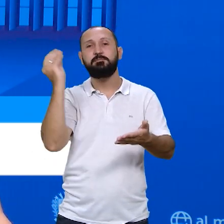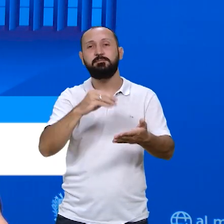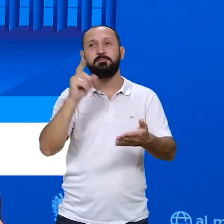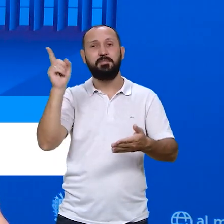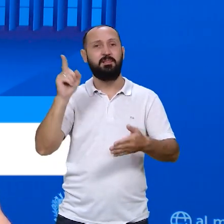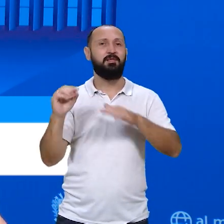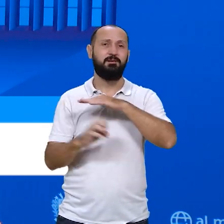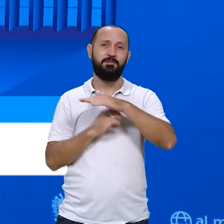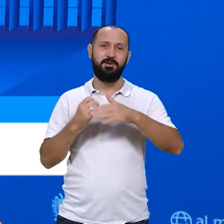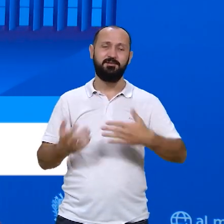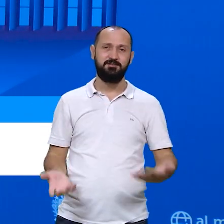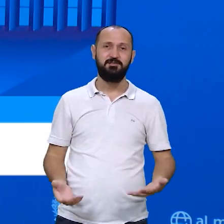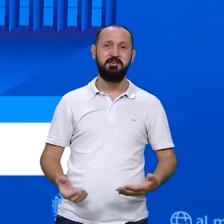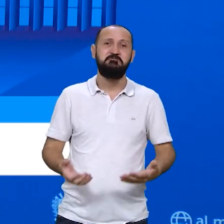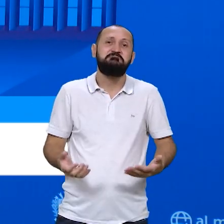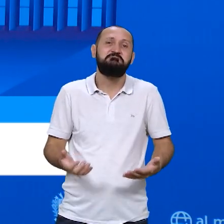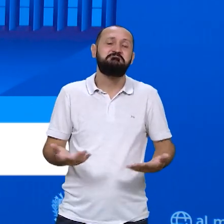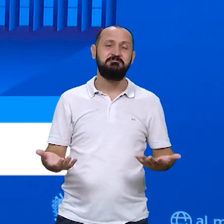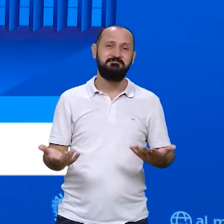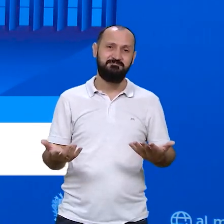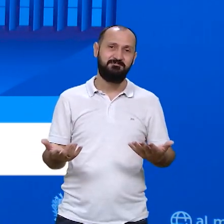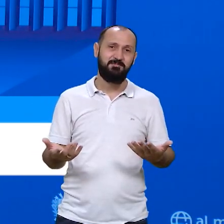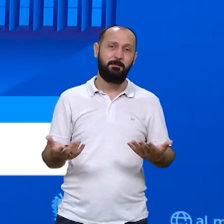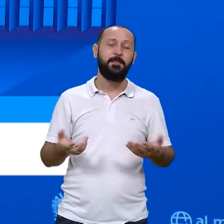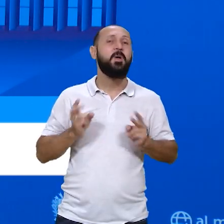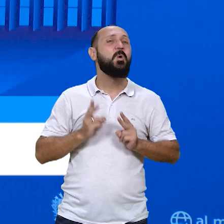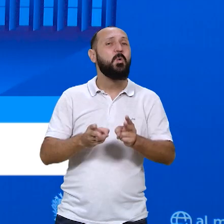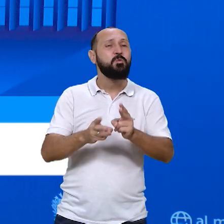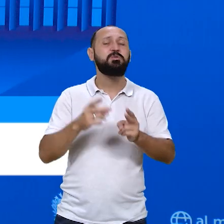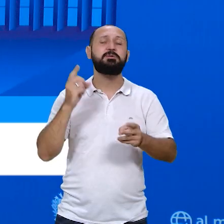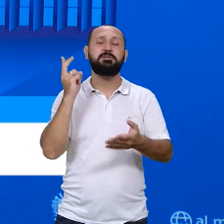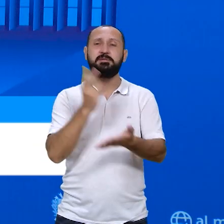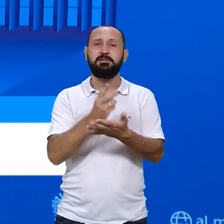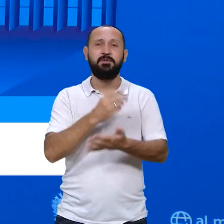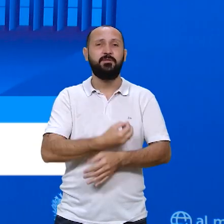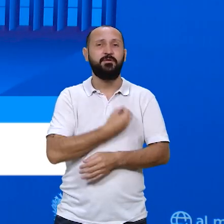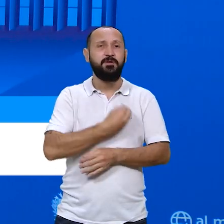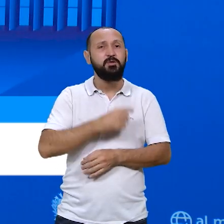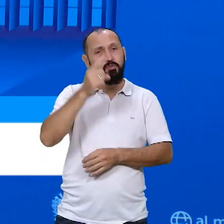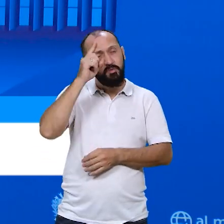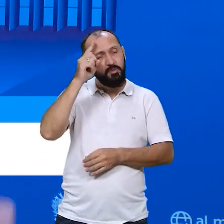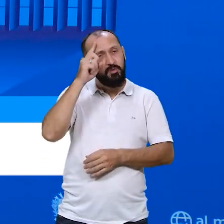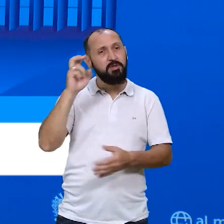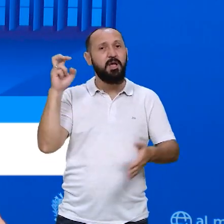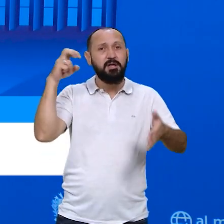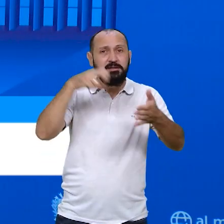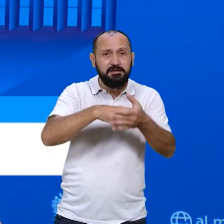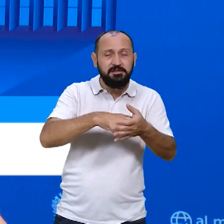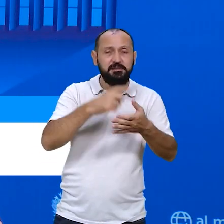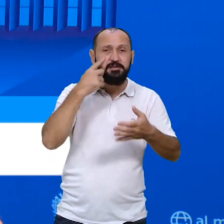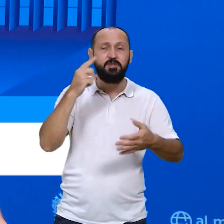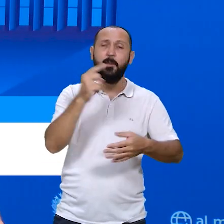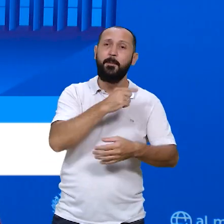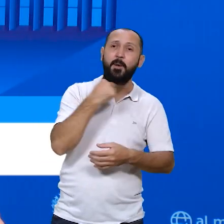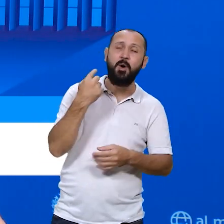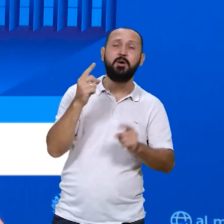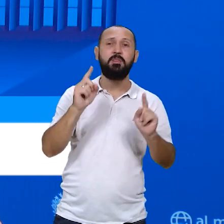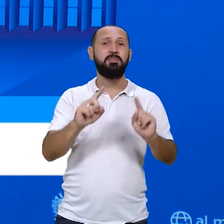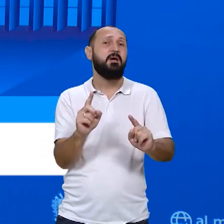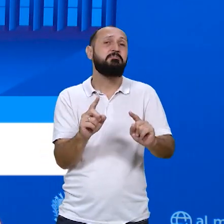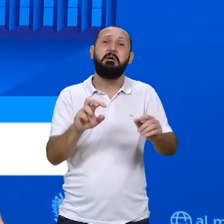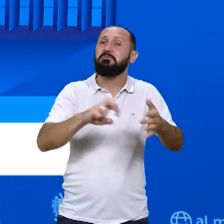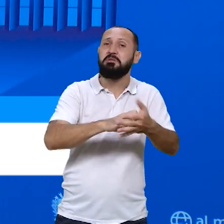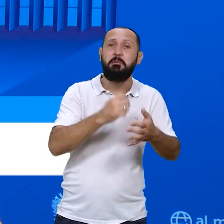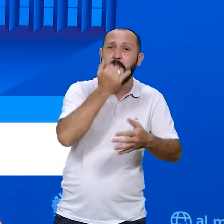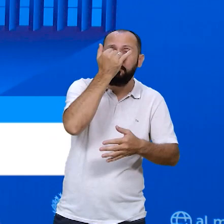inexecução do contrato por conta da concessionária? E que continuam a ser ceifadas. Todos os dias tem acidentes com